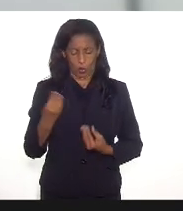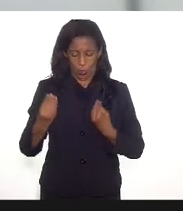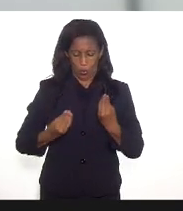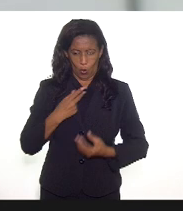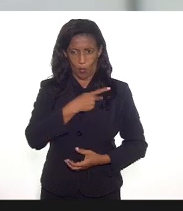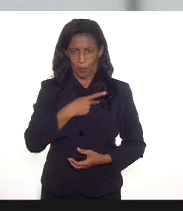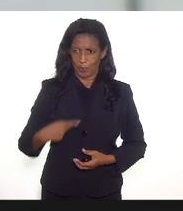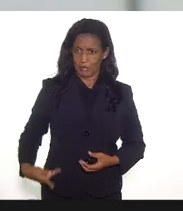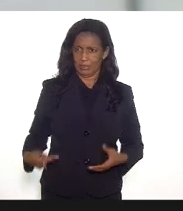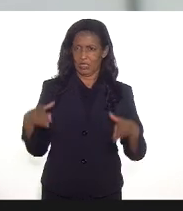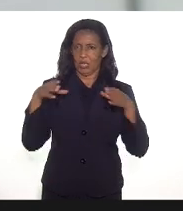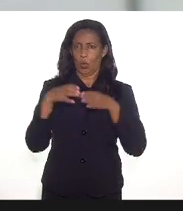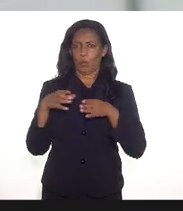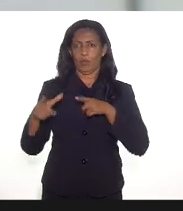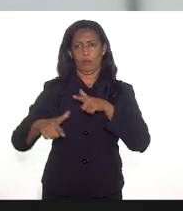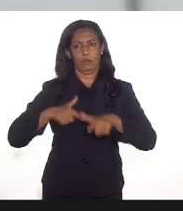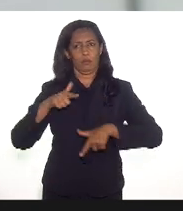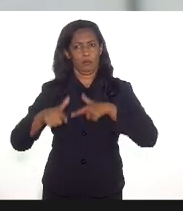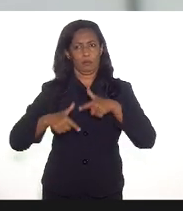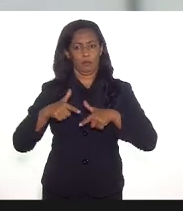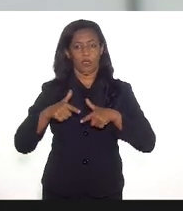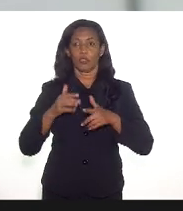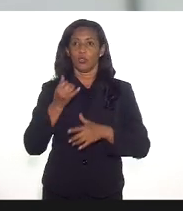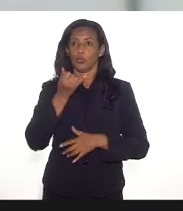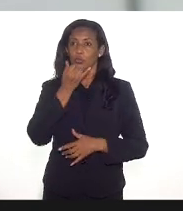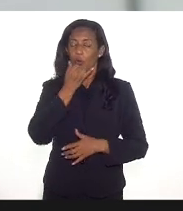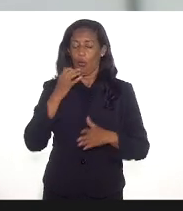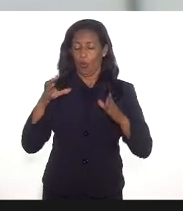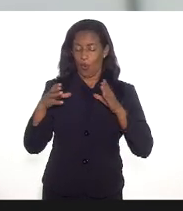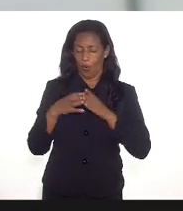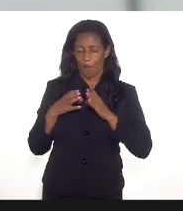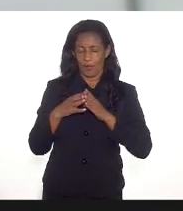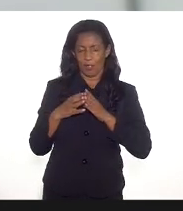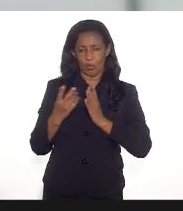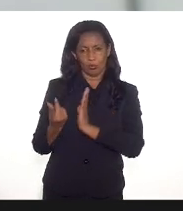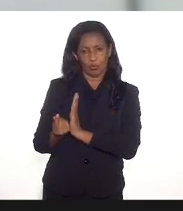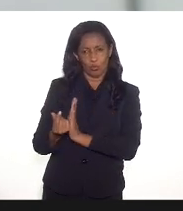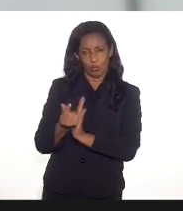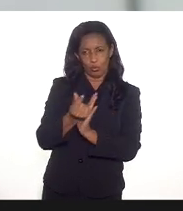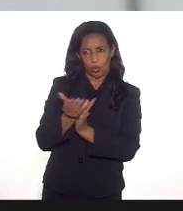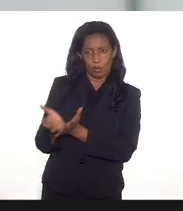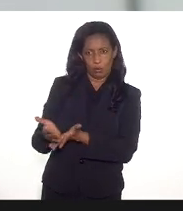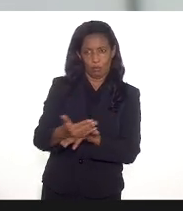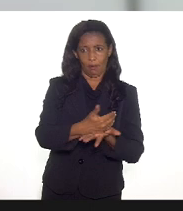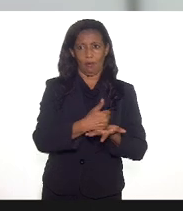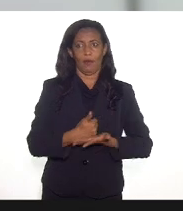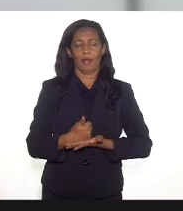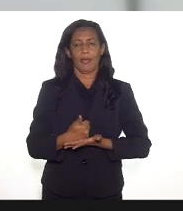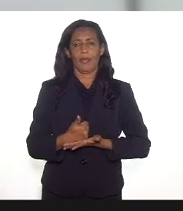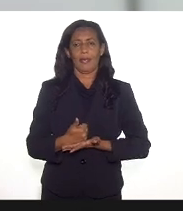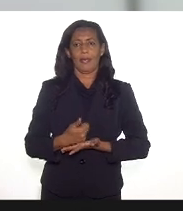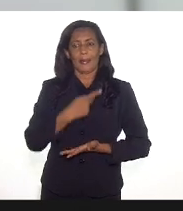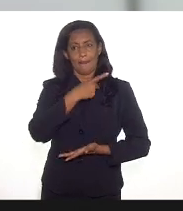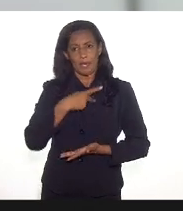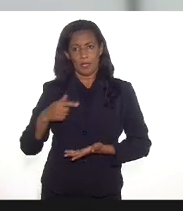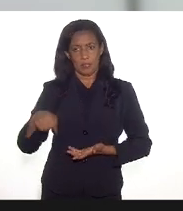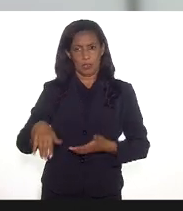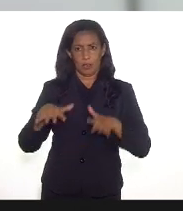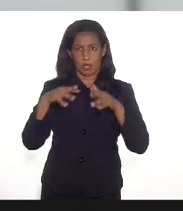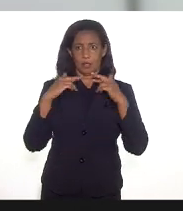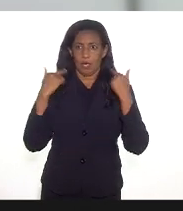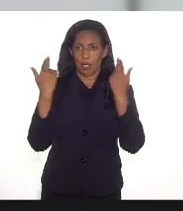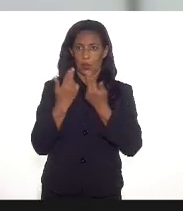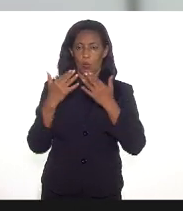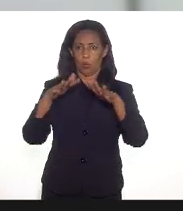presidente da Comissão de Trabalho, da Comissão de Tributação e presidente dessa audiência pública, eu